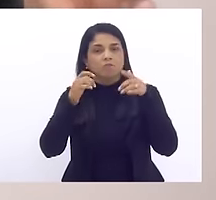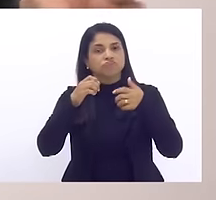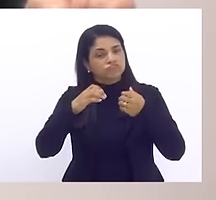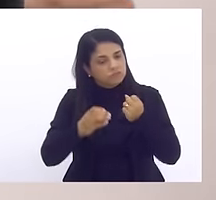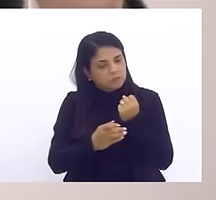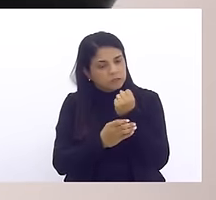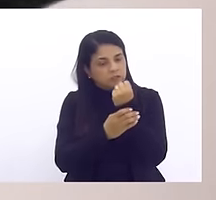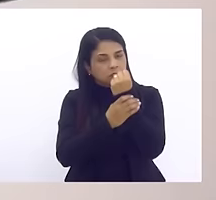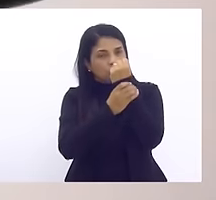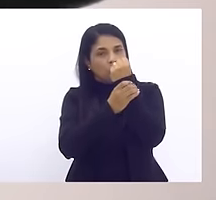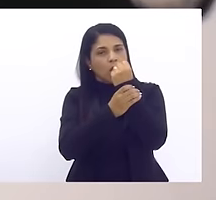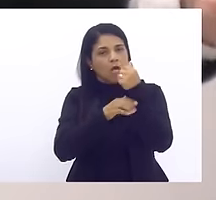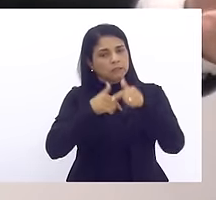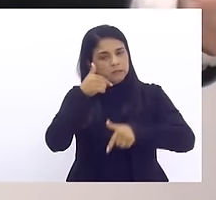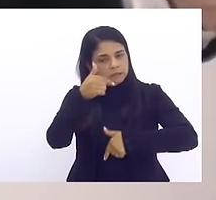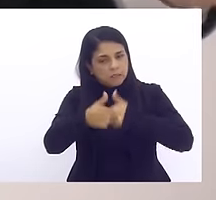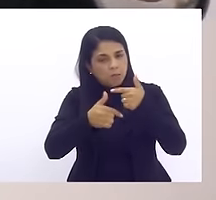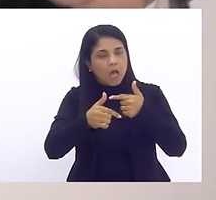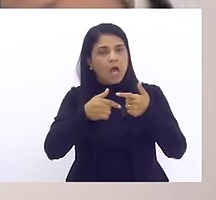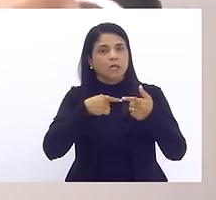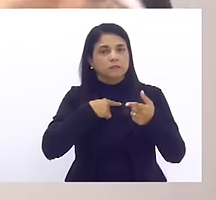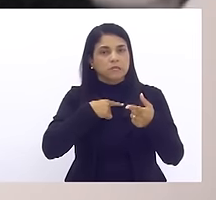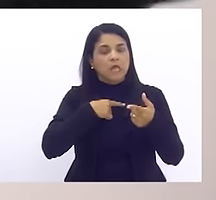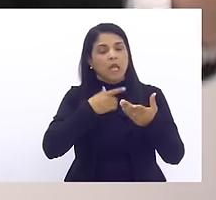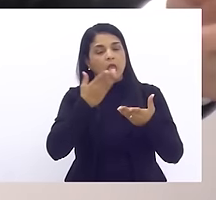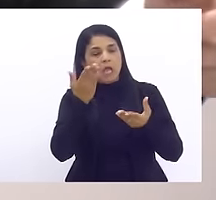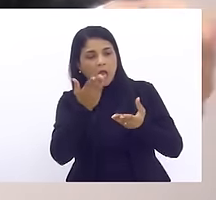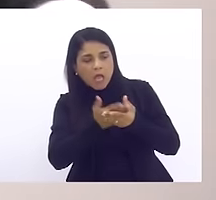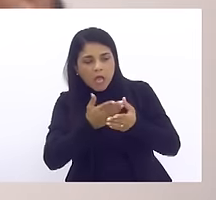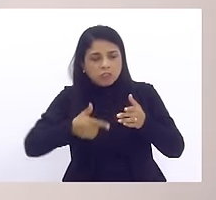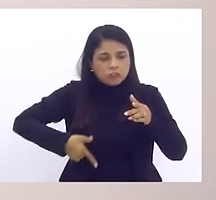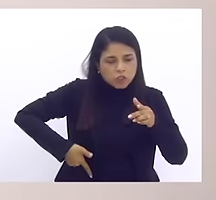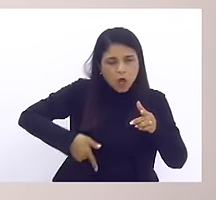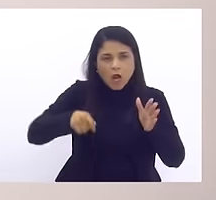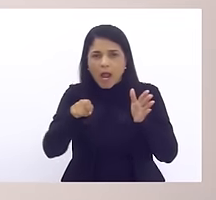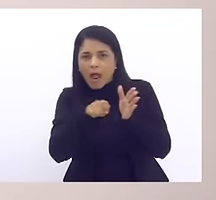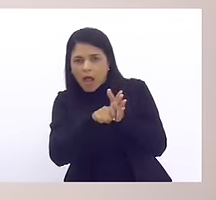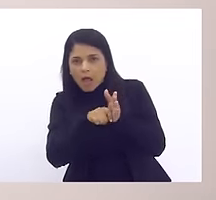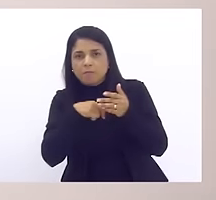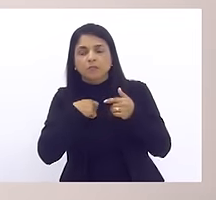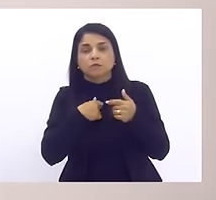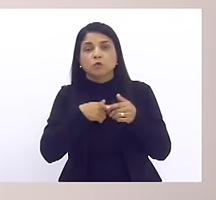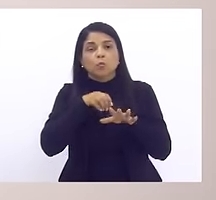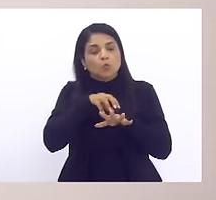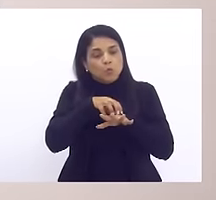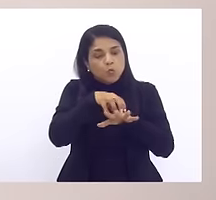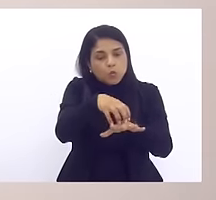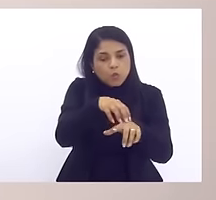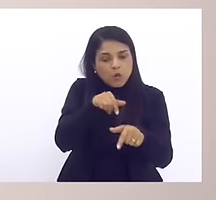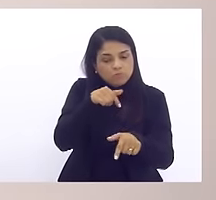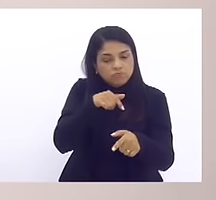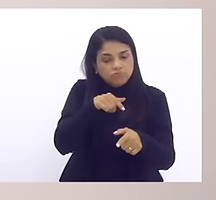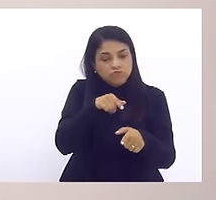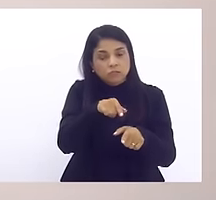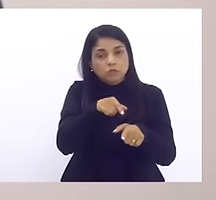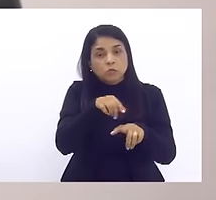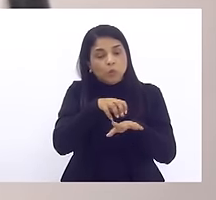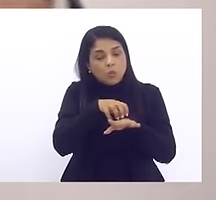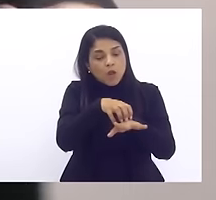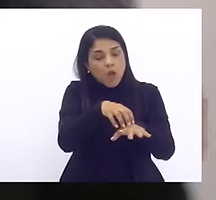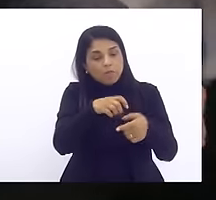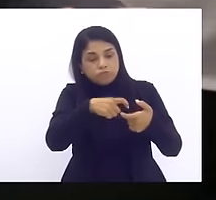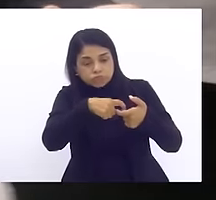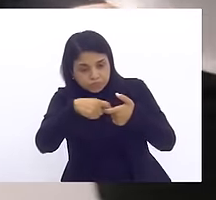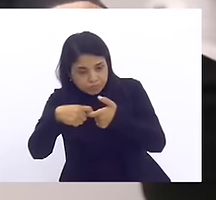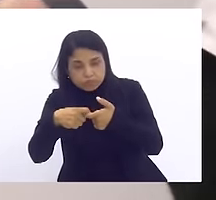segurança para verificar se tem mandado em aberto para verificar se tem armas tem droga o que é uma operação de trânsito se o carro tá passivo de ser